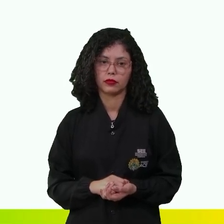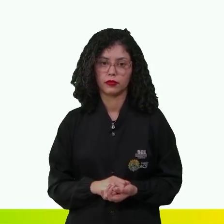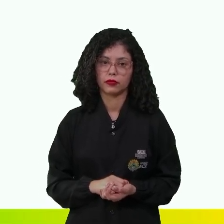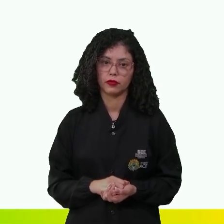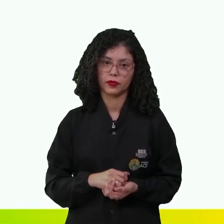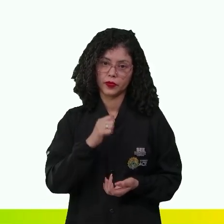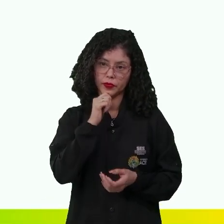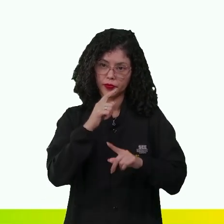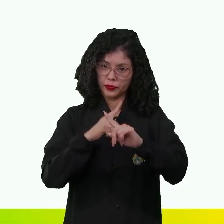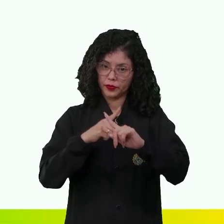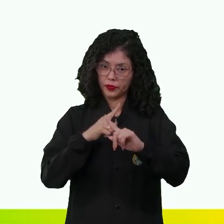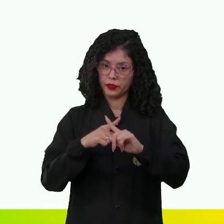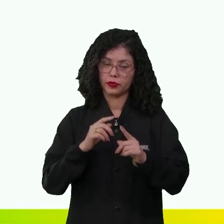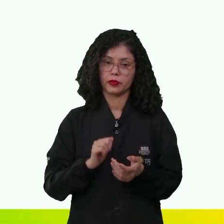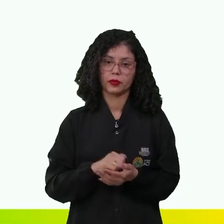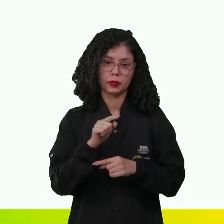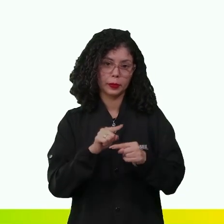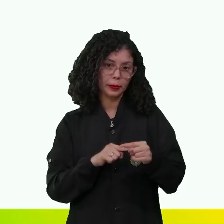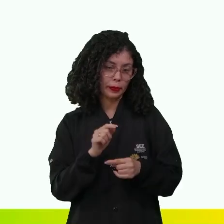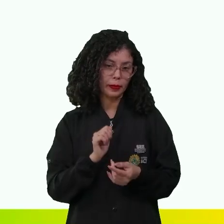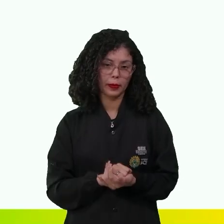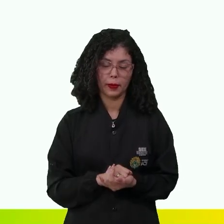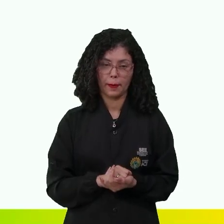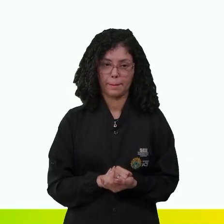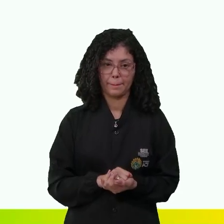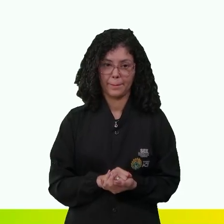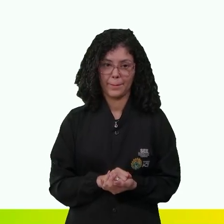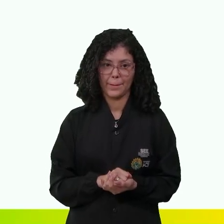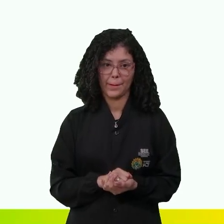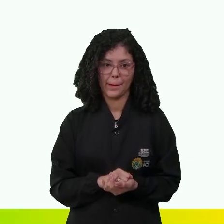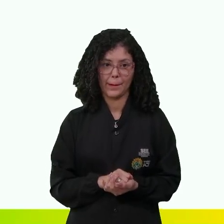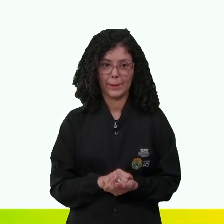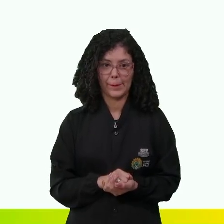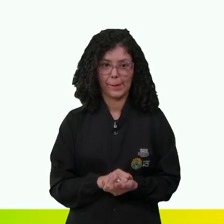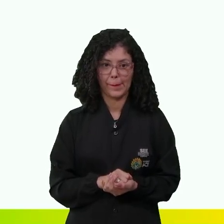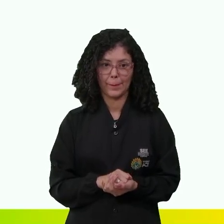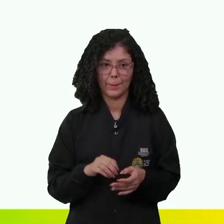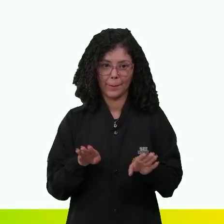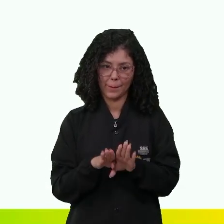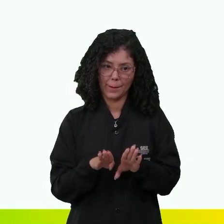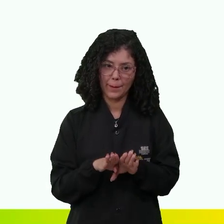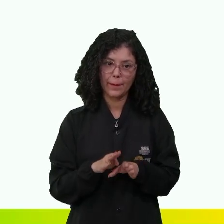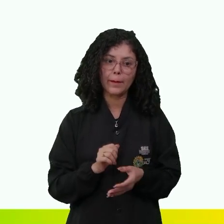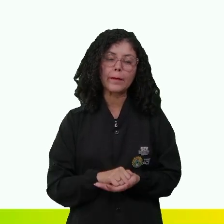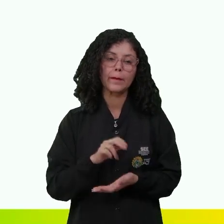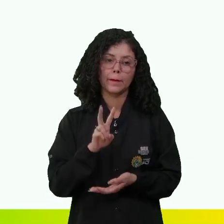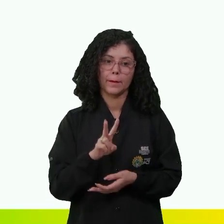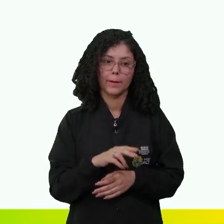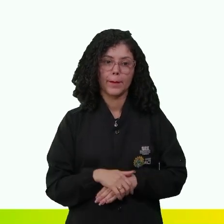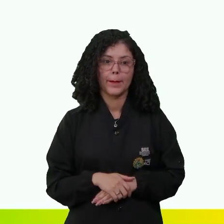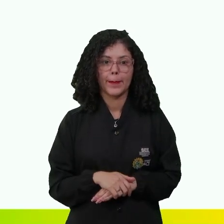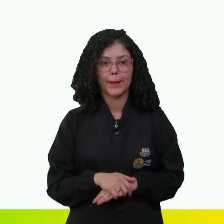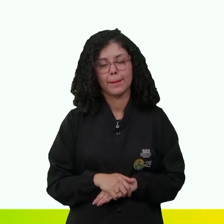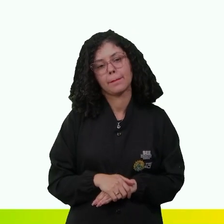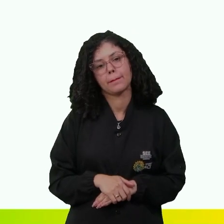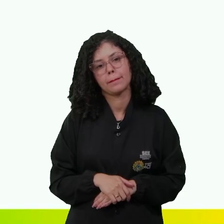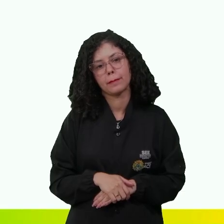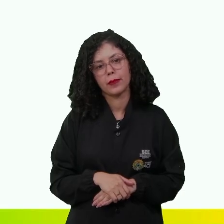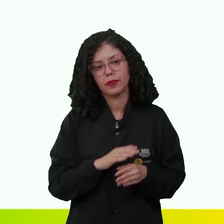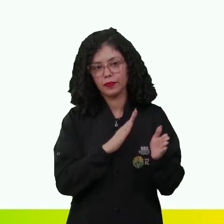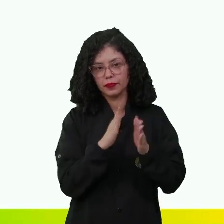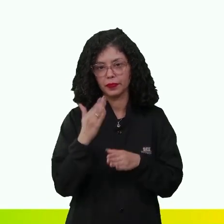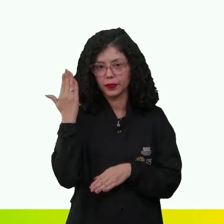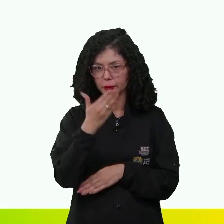ele está multiplicando, ele vai passar dividindo. Então, ele vai passar dessa forma aqui. Observe que aqui nós temos a